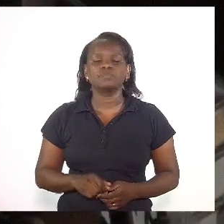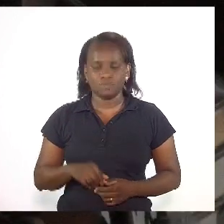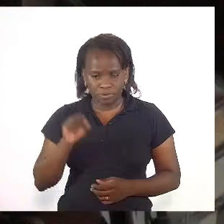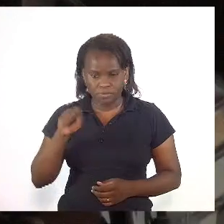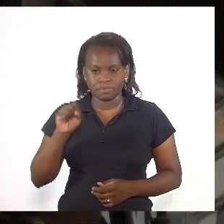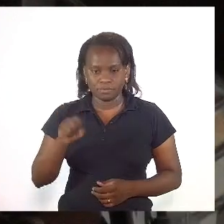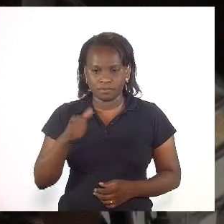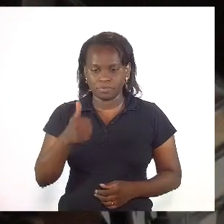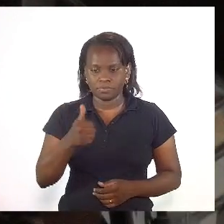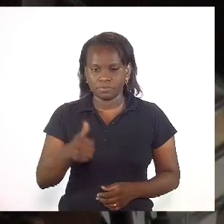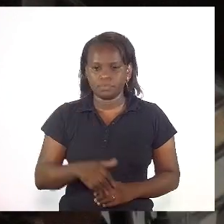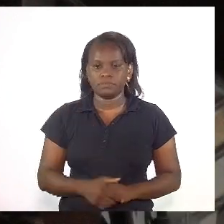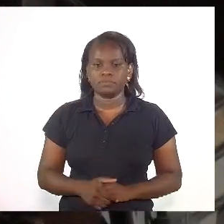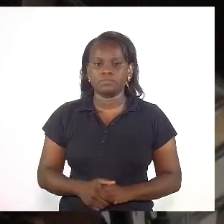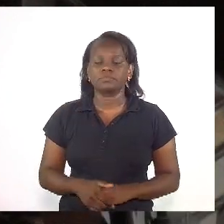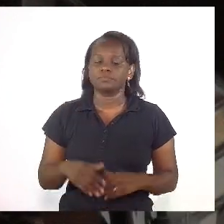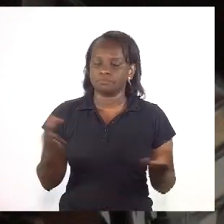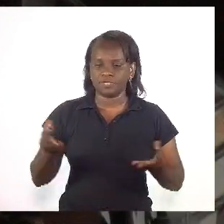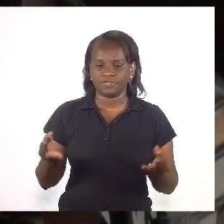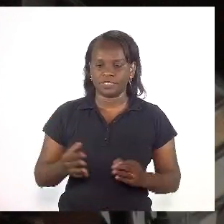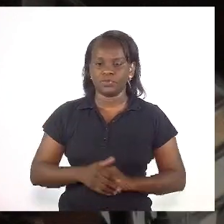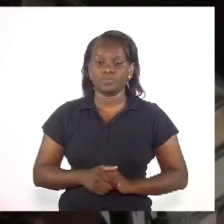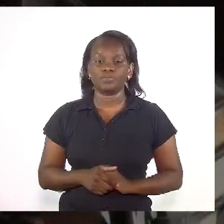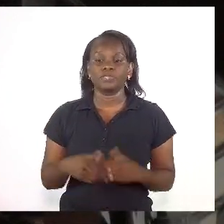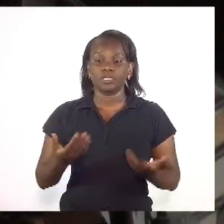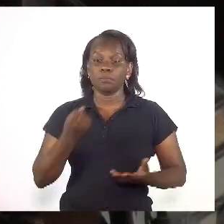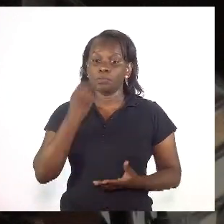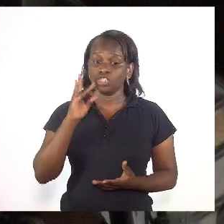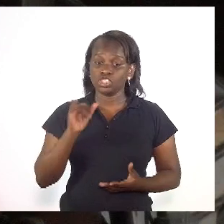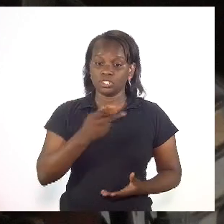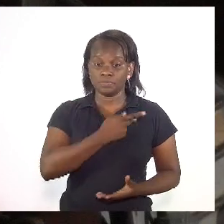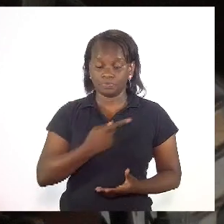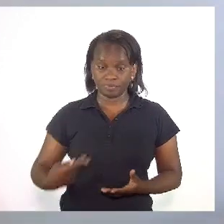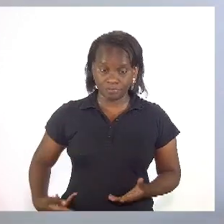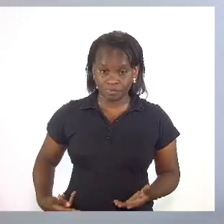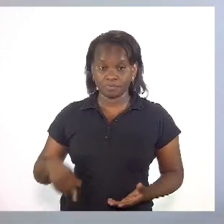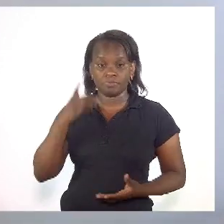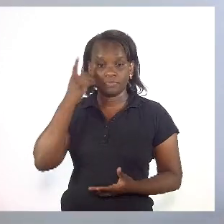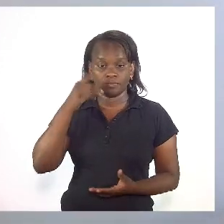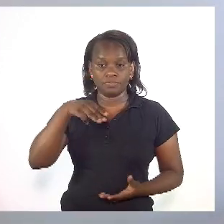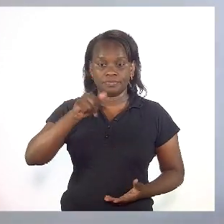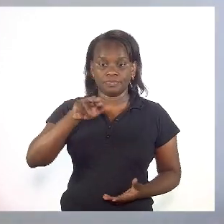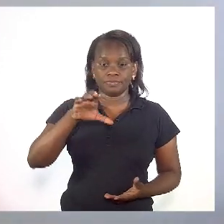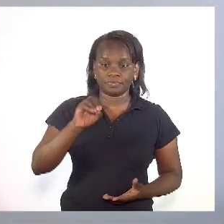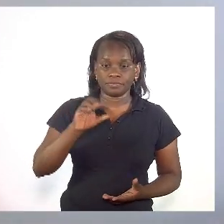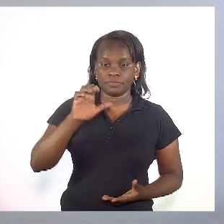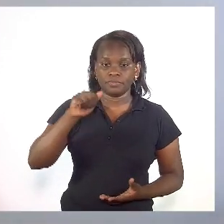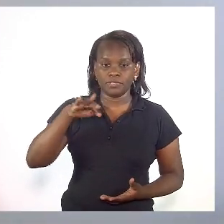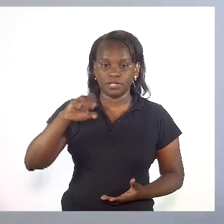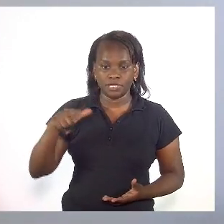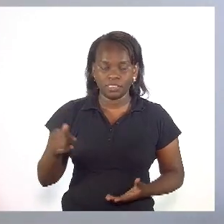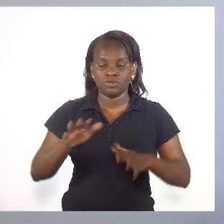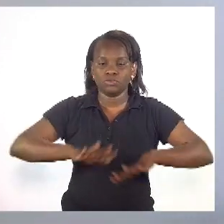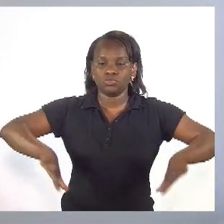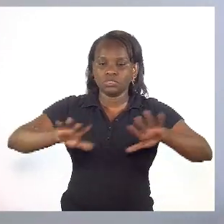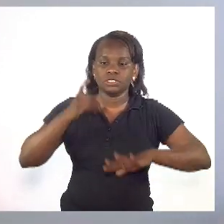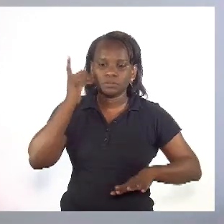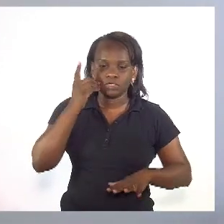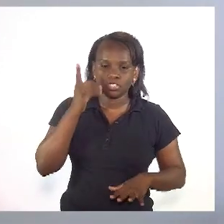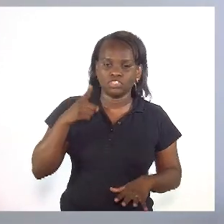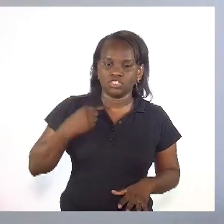Sim. Perfeito. Bom dia, presidente, deputado Márcio Canella, todos os deputados e